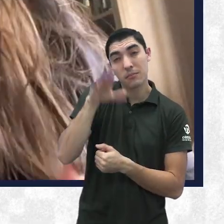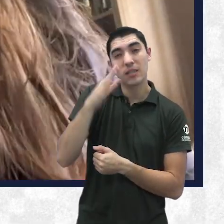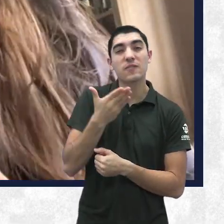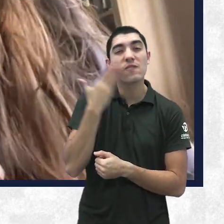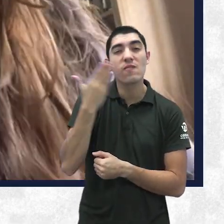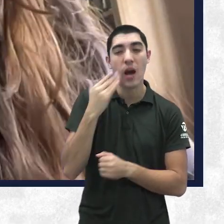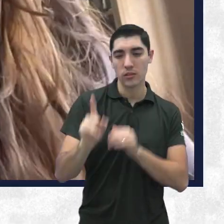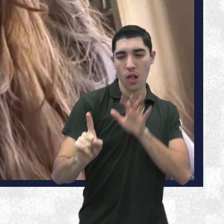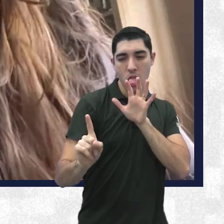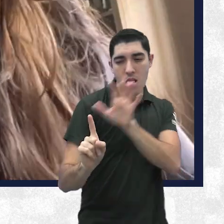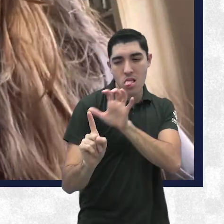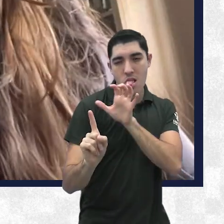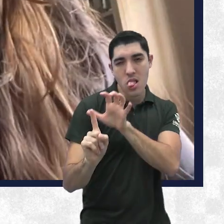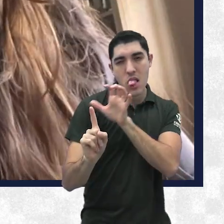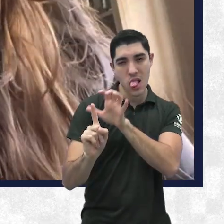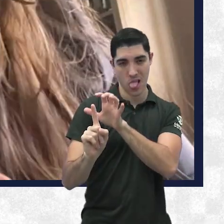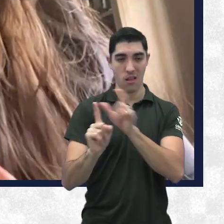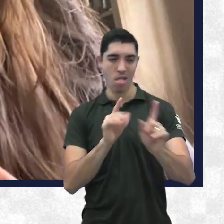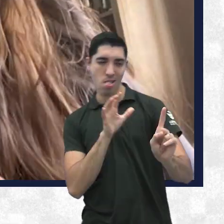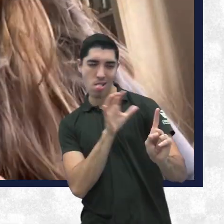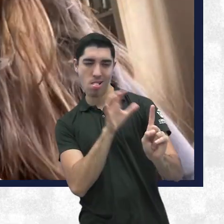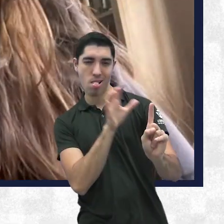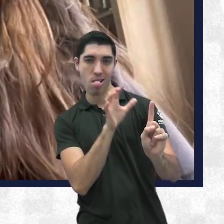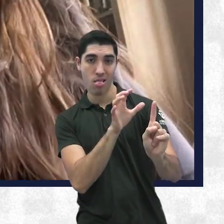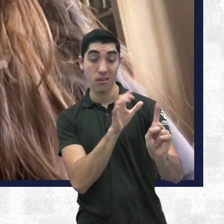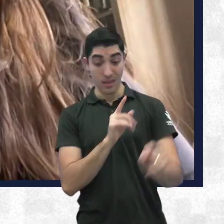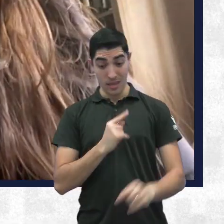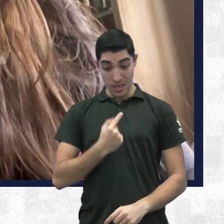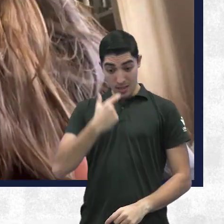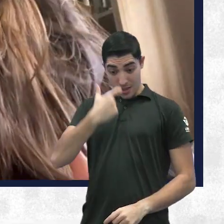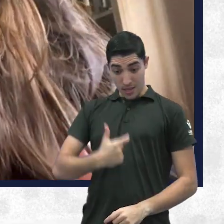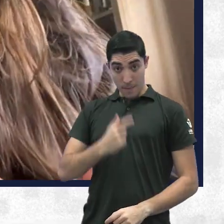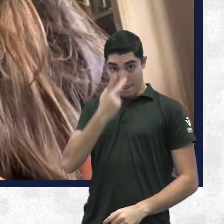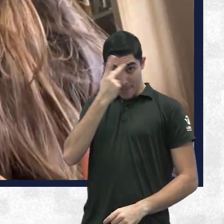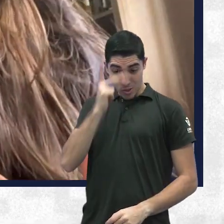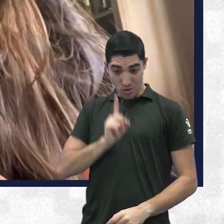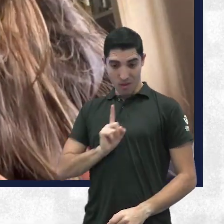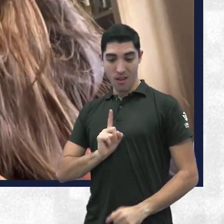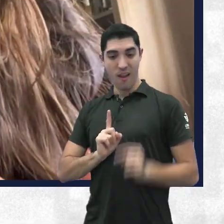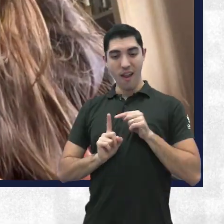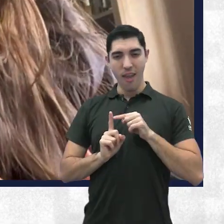mais influenciáveis por pessoas que estão ali